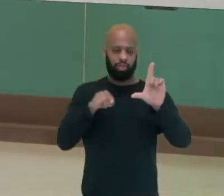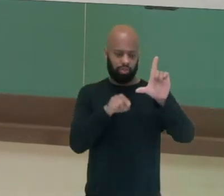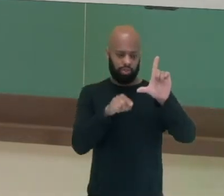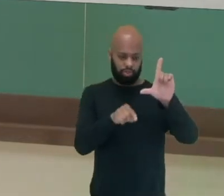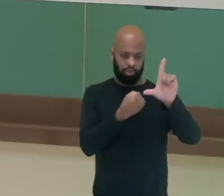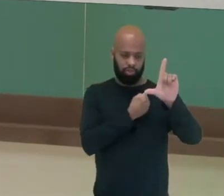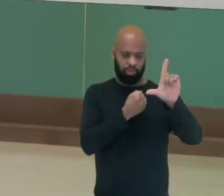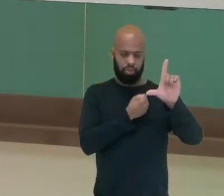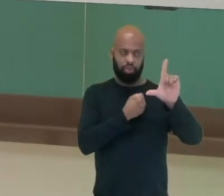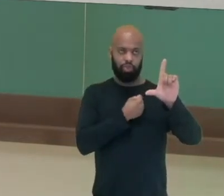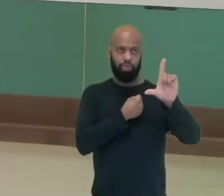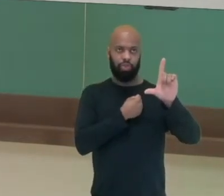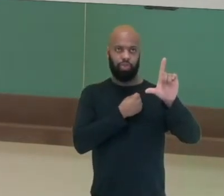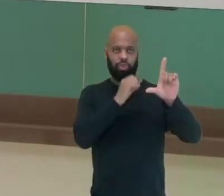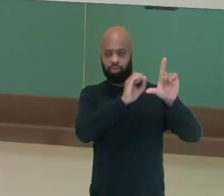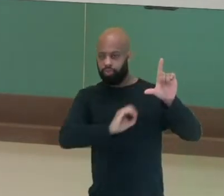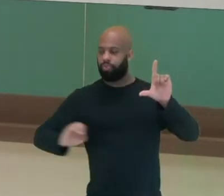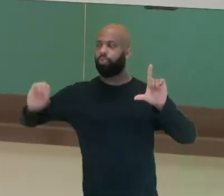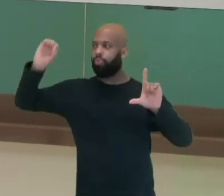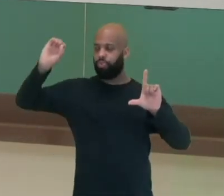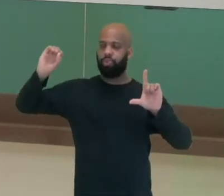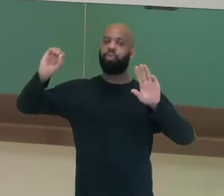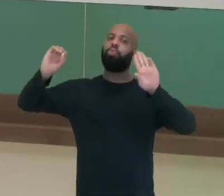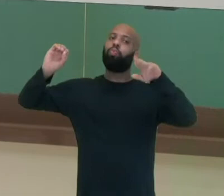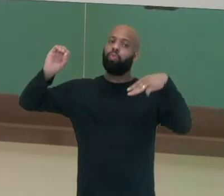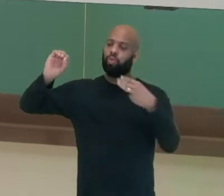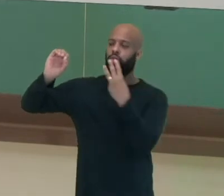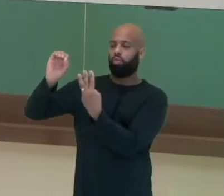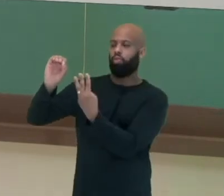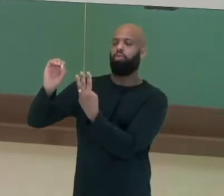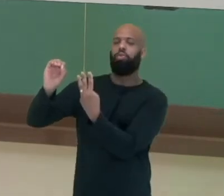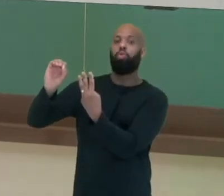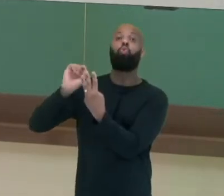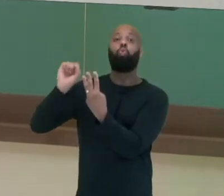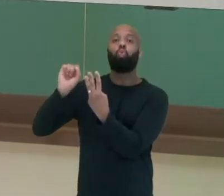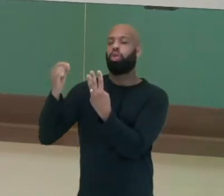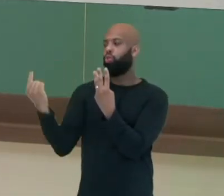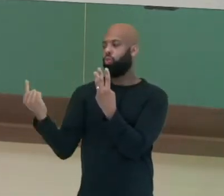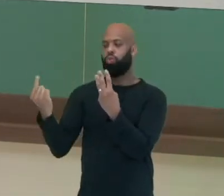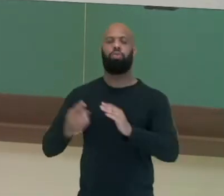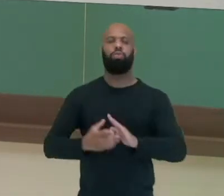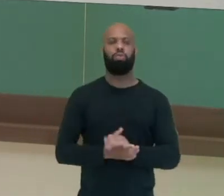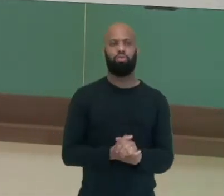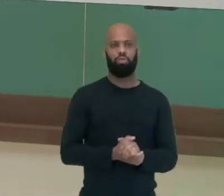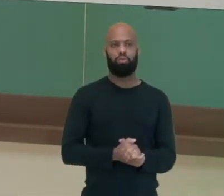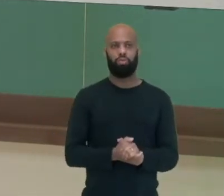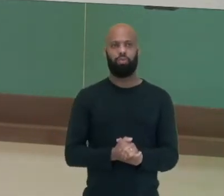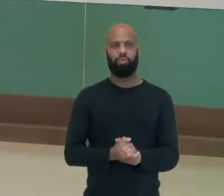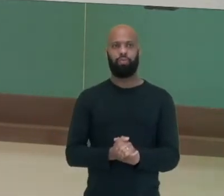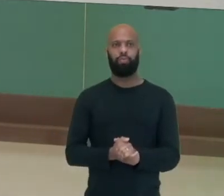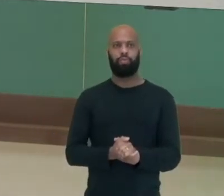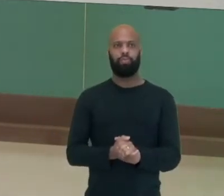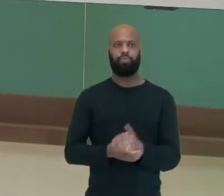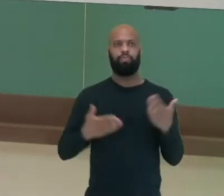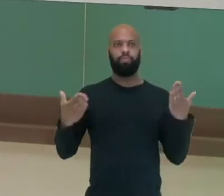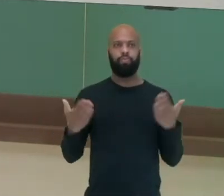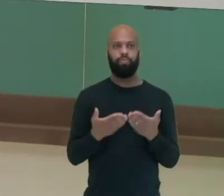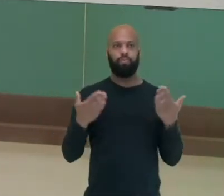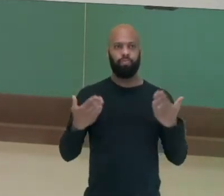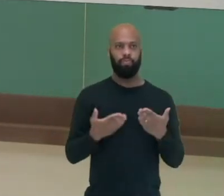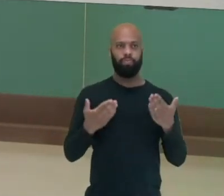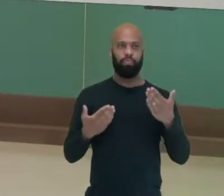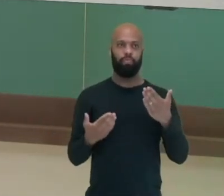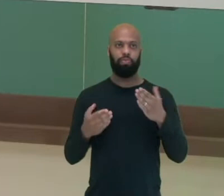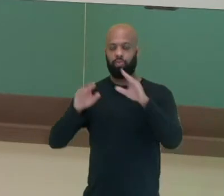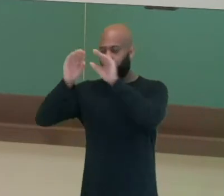base elevado ao expoente zero. 3 elevado a zero, eu sei que é 1. Vou mandá-lo para cá, para